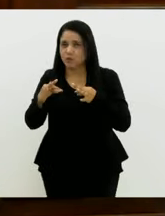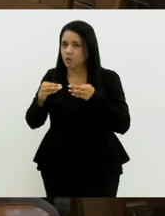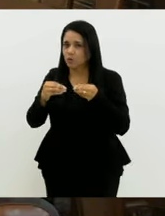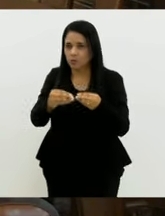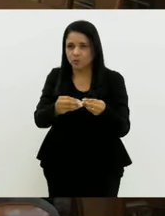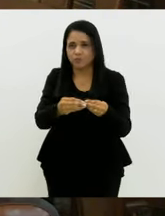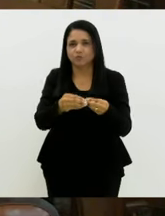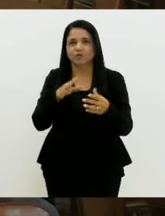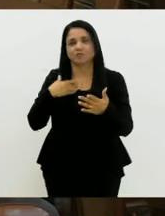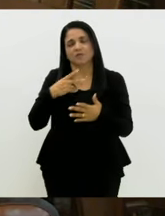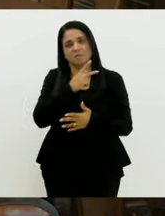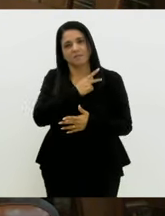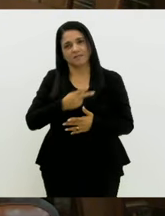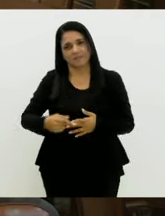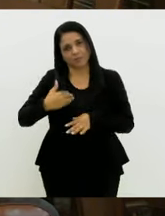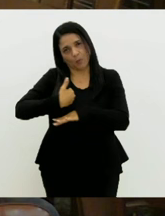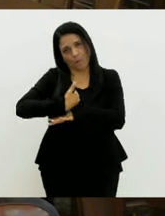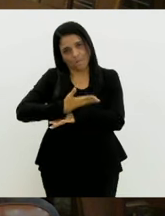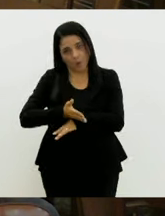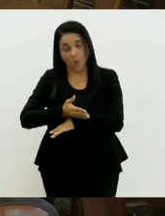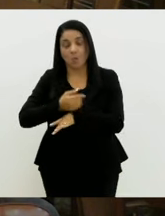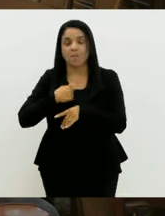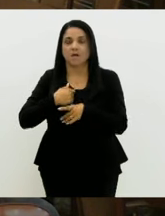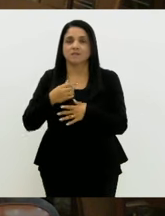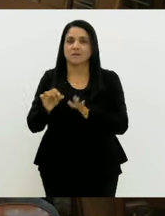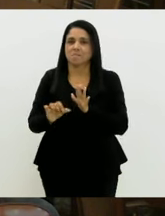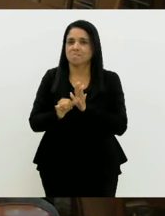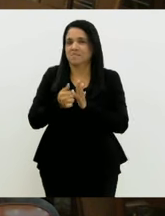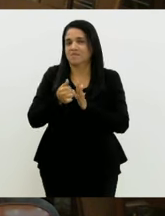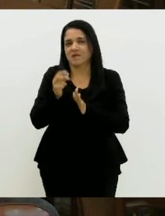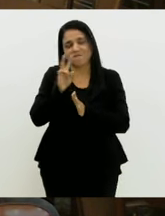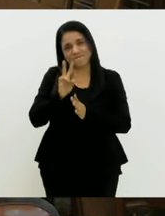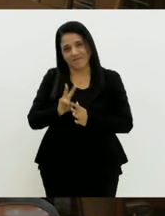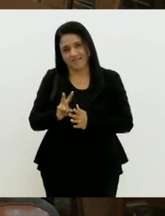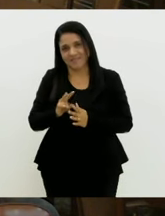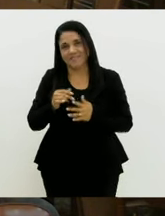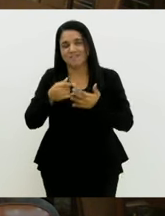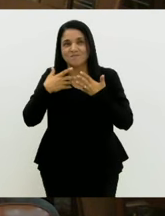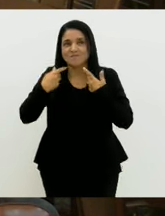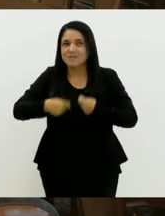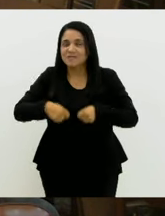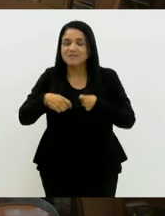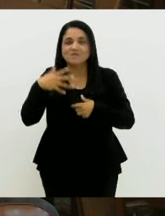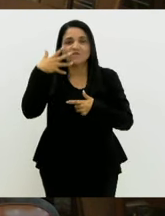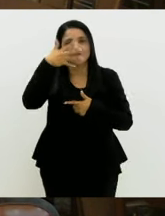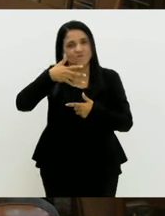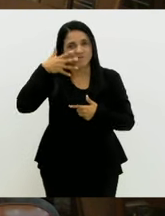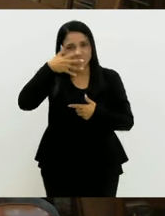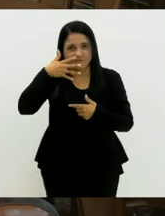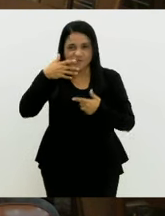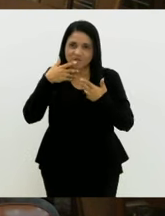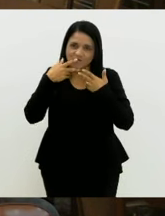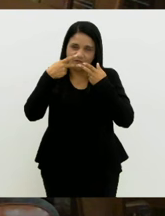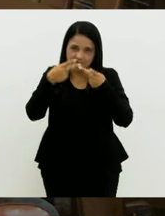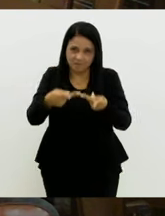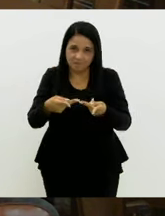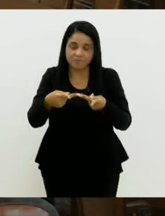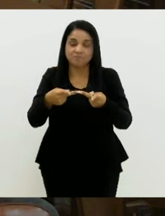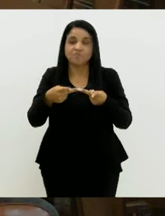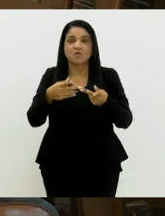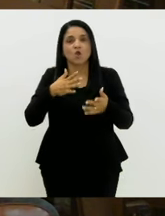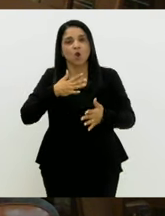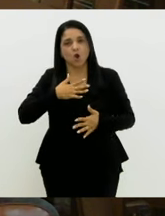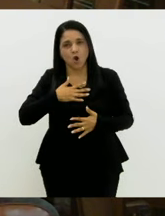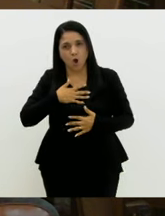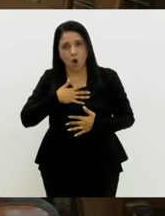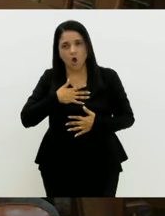extrapolei aqui, mas primeira vez falar, a gente tem uma série de coisas para falar. Vou falar de uma coisa que eu gosto muito de falar, mas